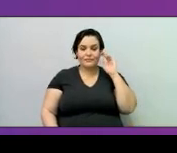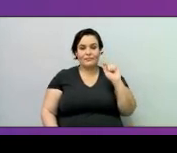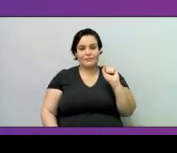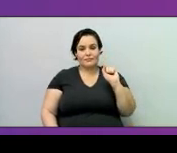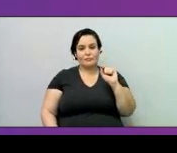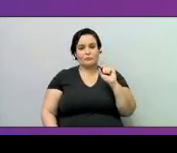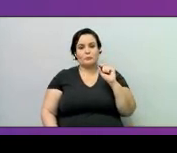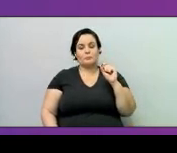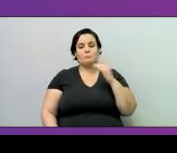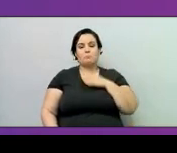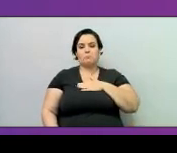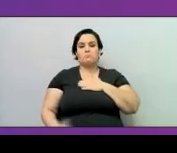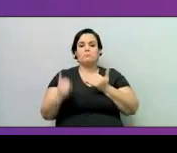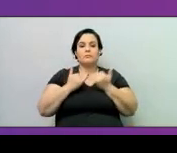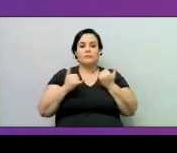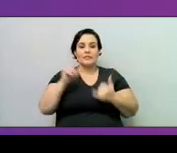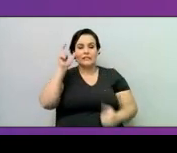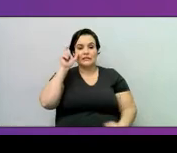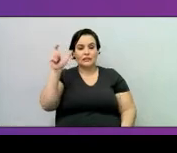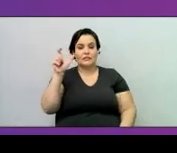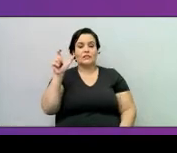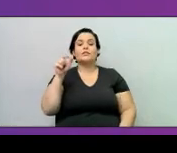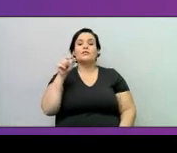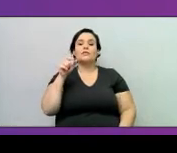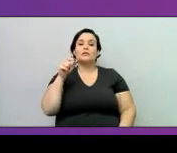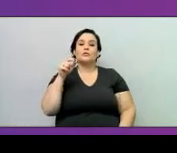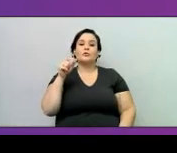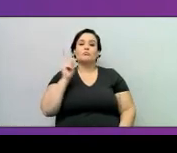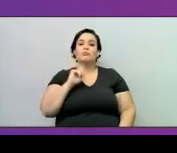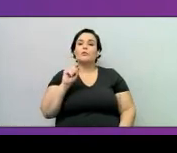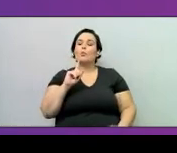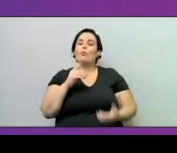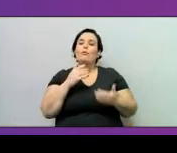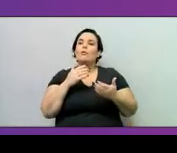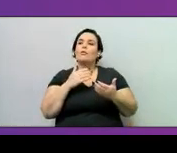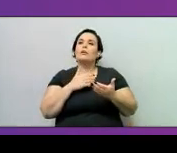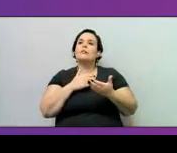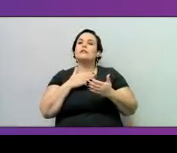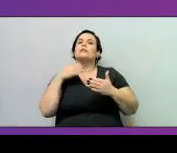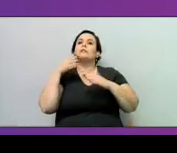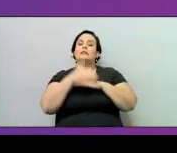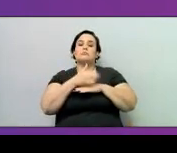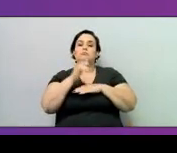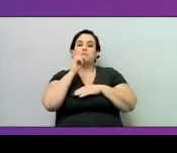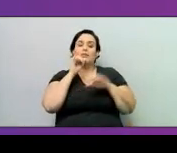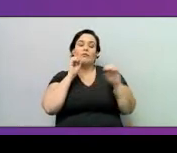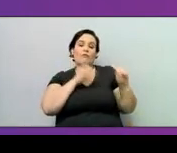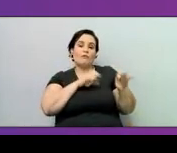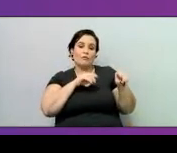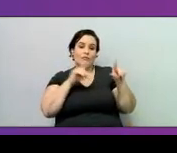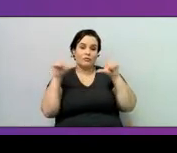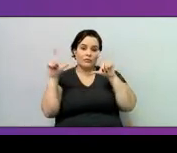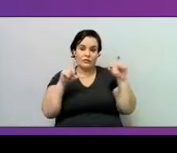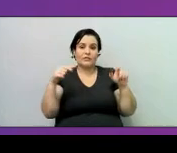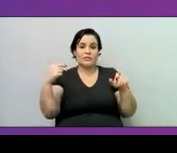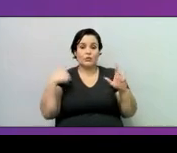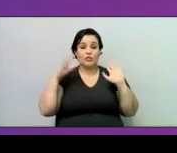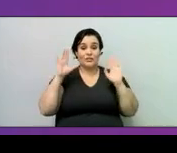interessante esse tipo de abordagem para não chegar e introduzir por limpar fotografia no ensino aí eu já tô tomando uma posição